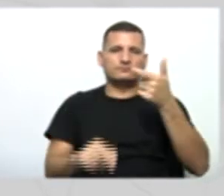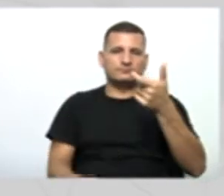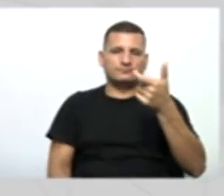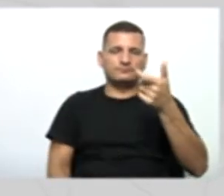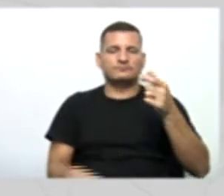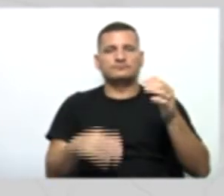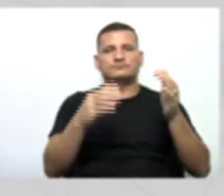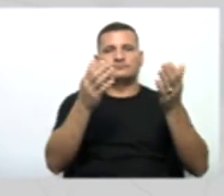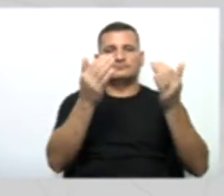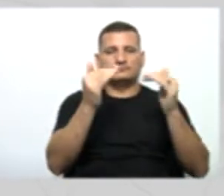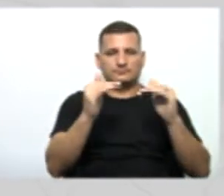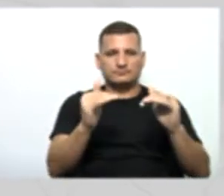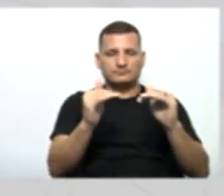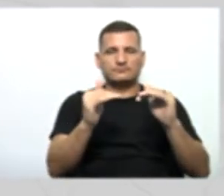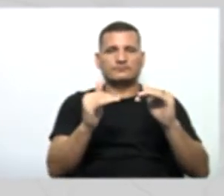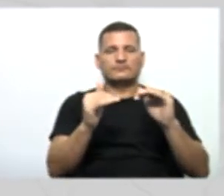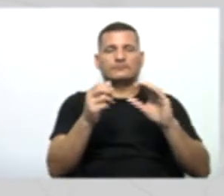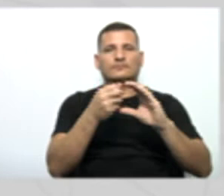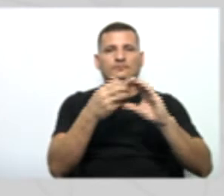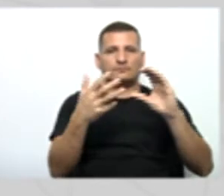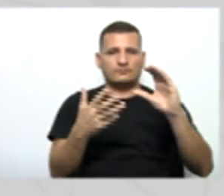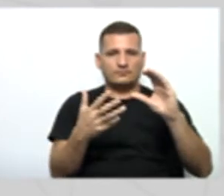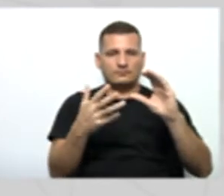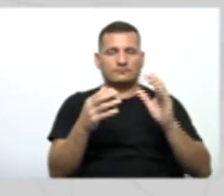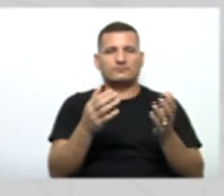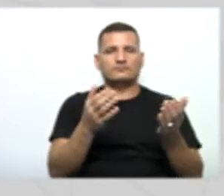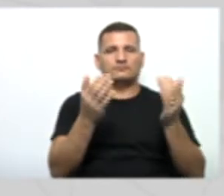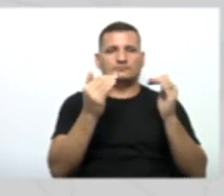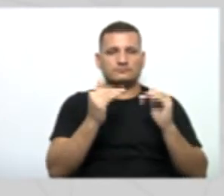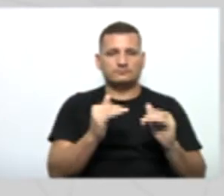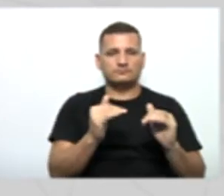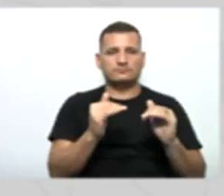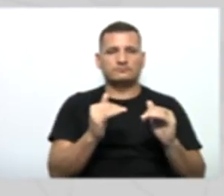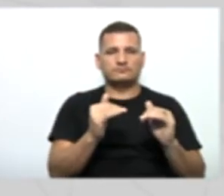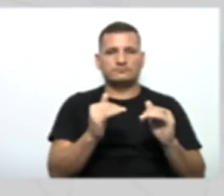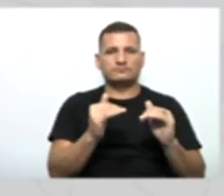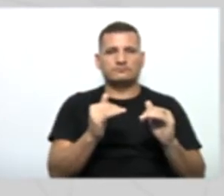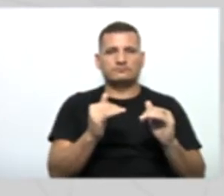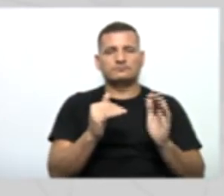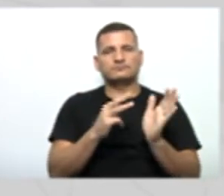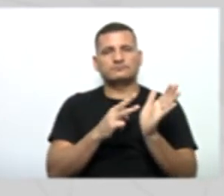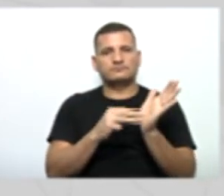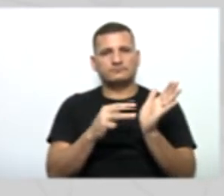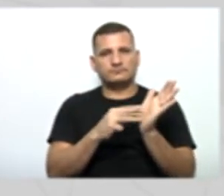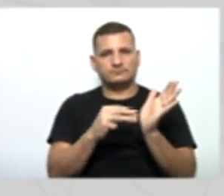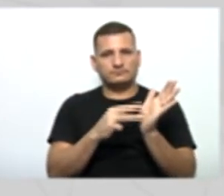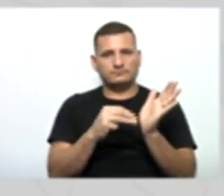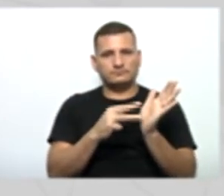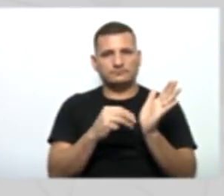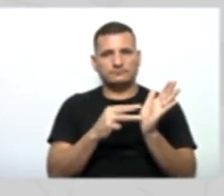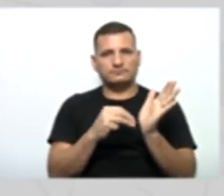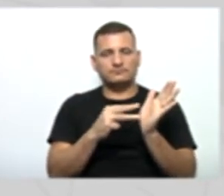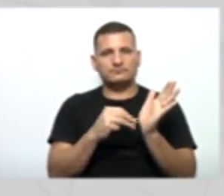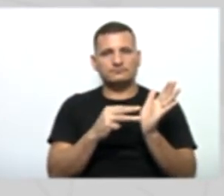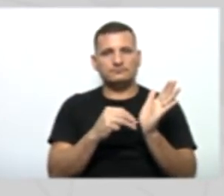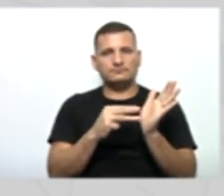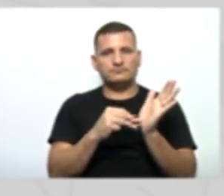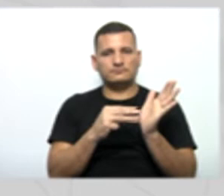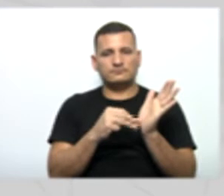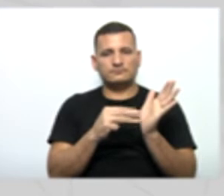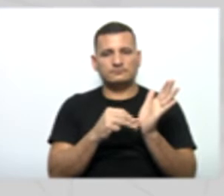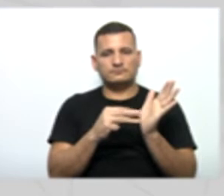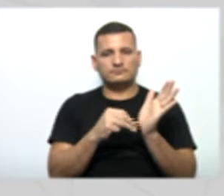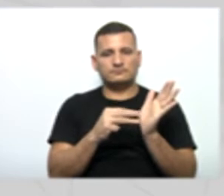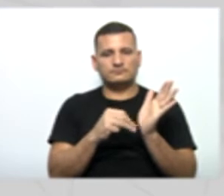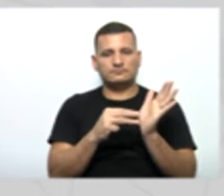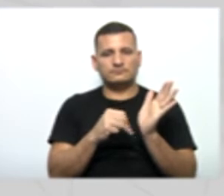a segunda parte tem um atributo e a terceira parte tem um método. Olha aí. E isso você não